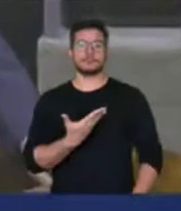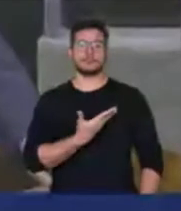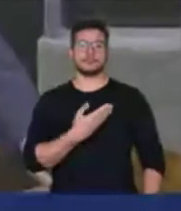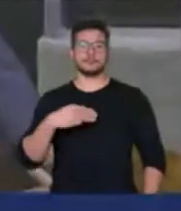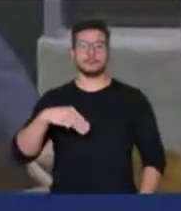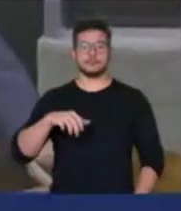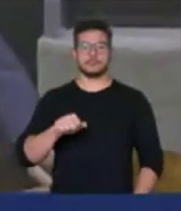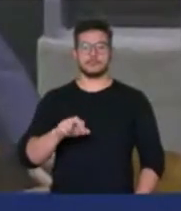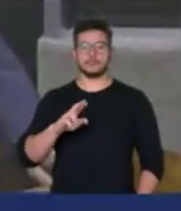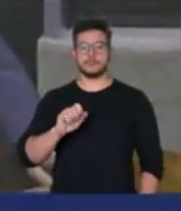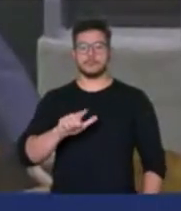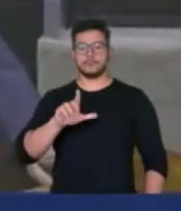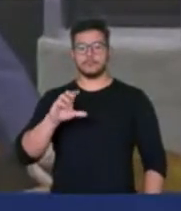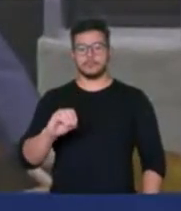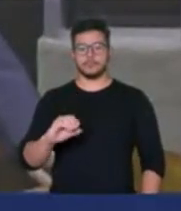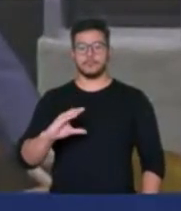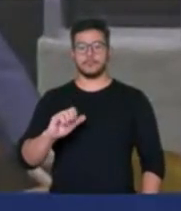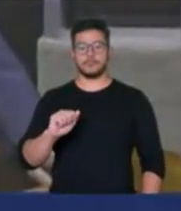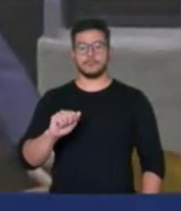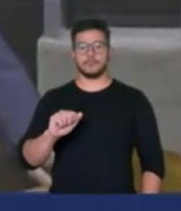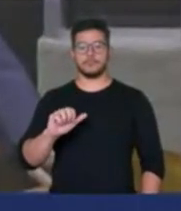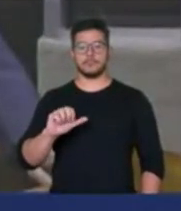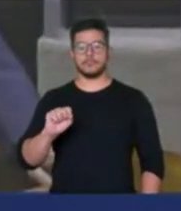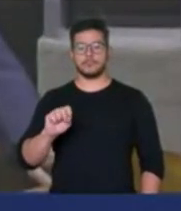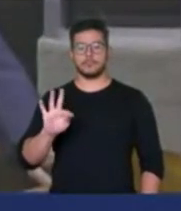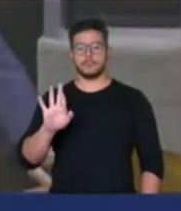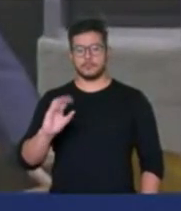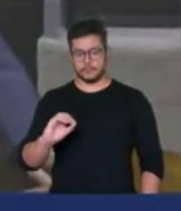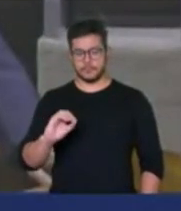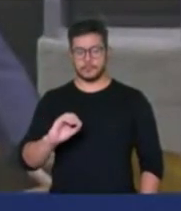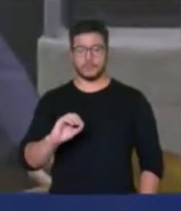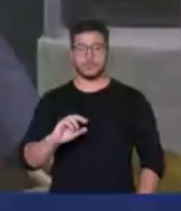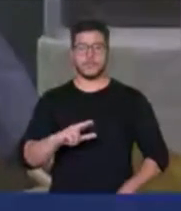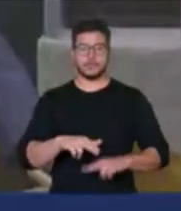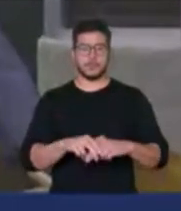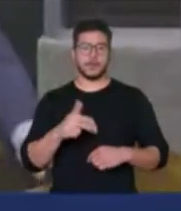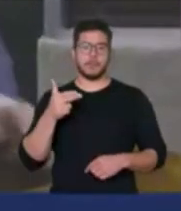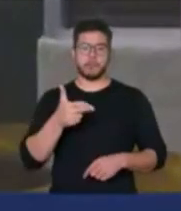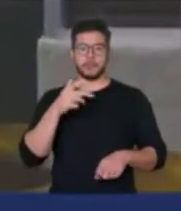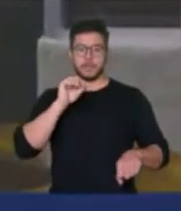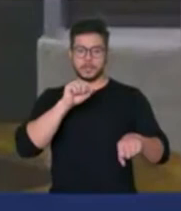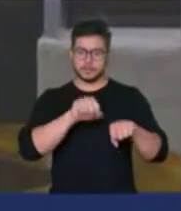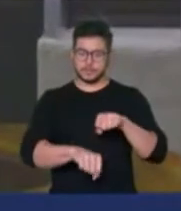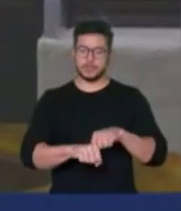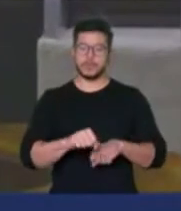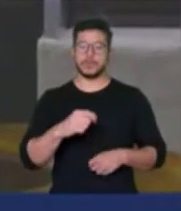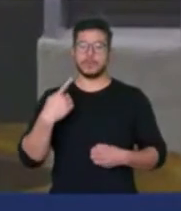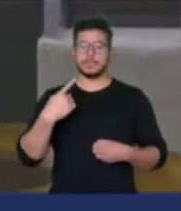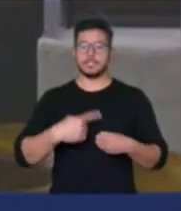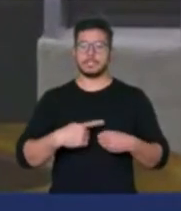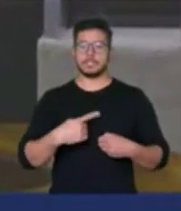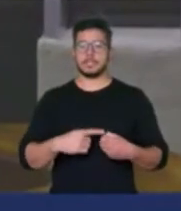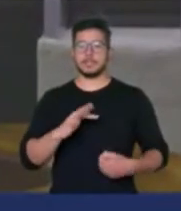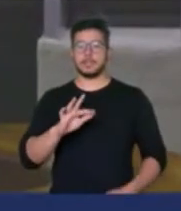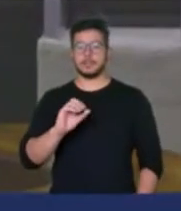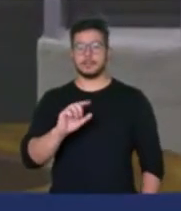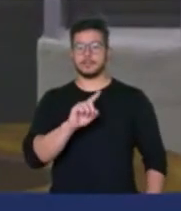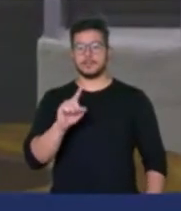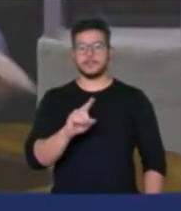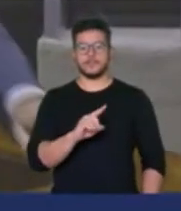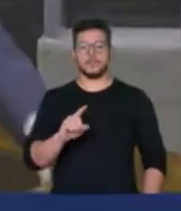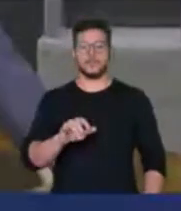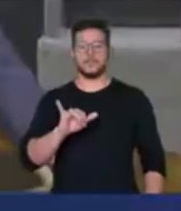foi assassinado na cidade de Foz do Iguaçu, no sábado à noite, por